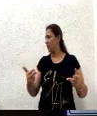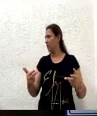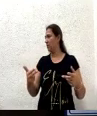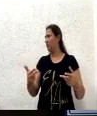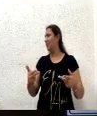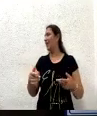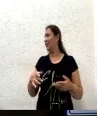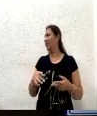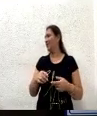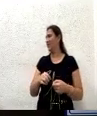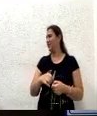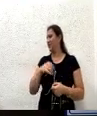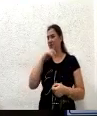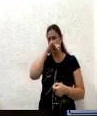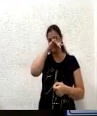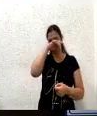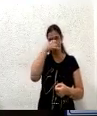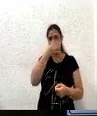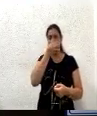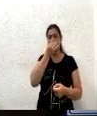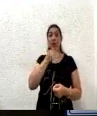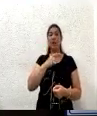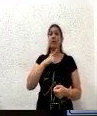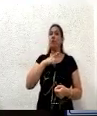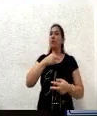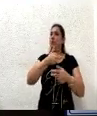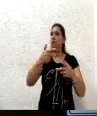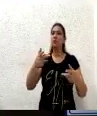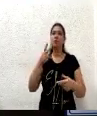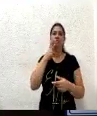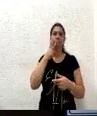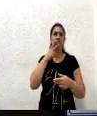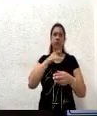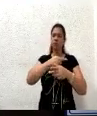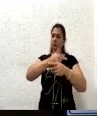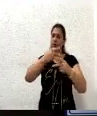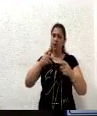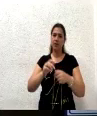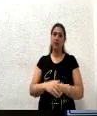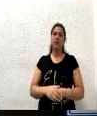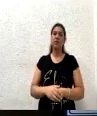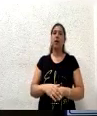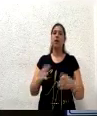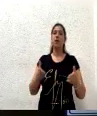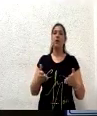e tabagismo. Com a palavra, o vereador Paulo.